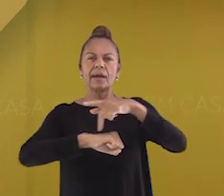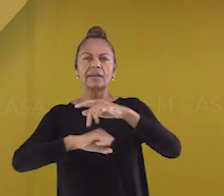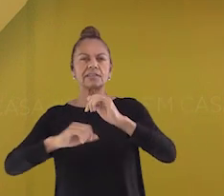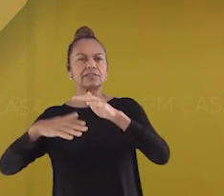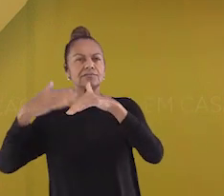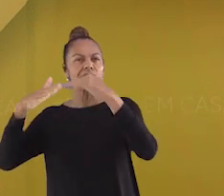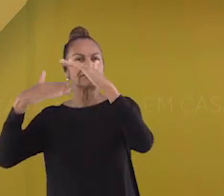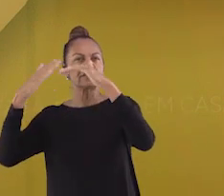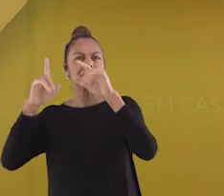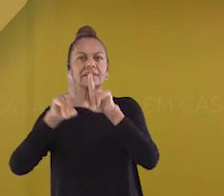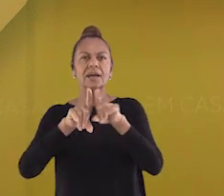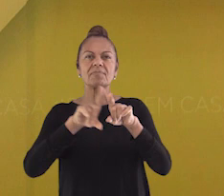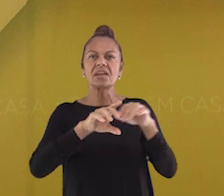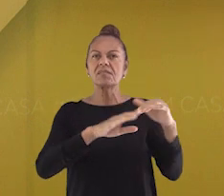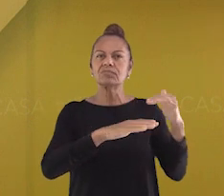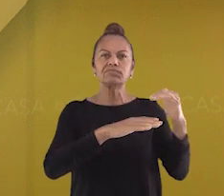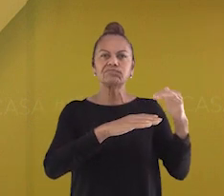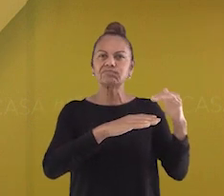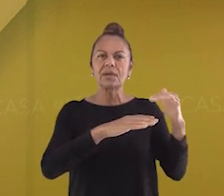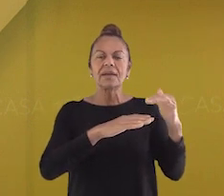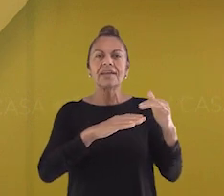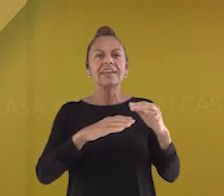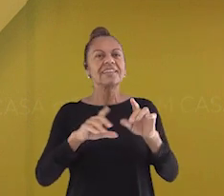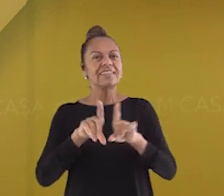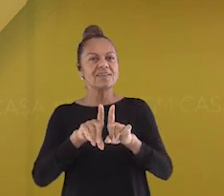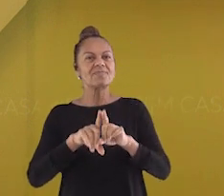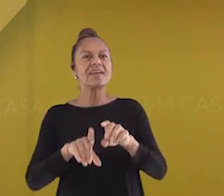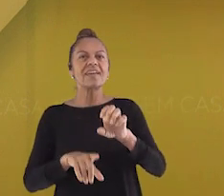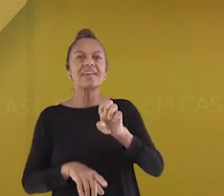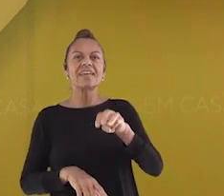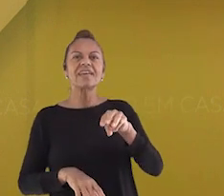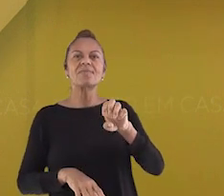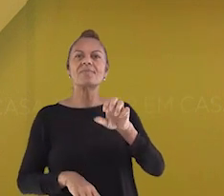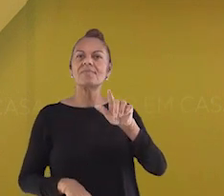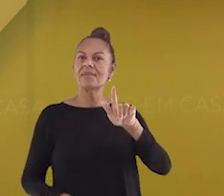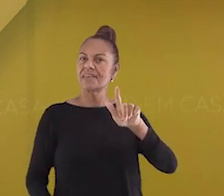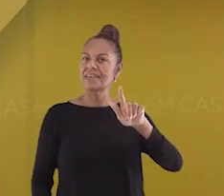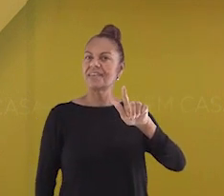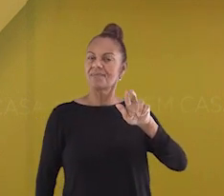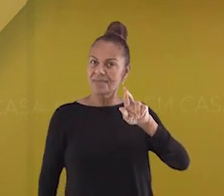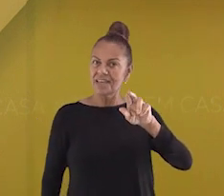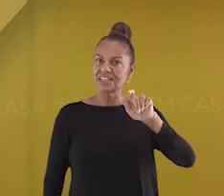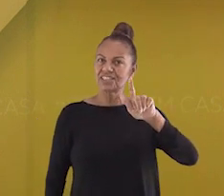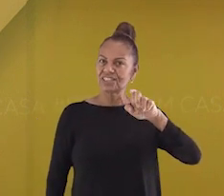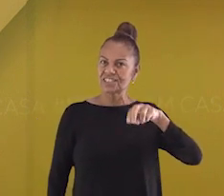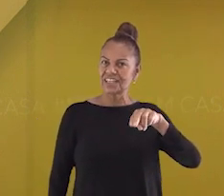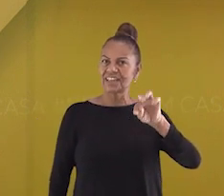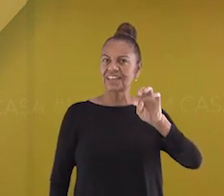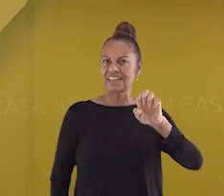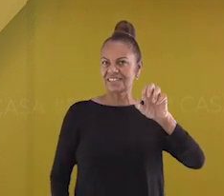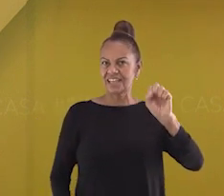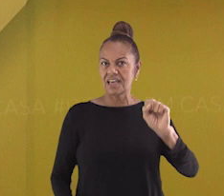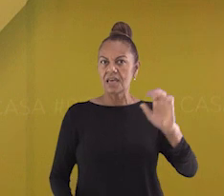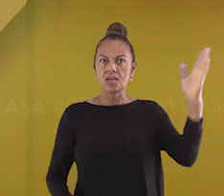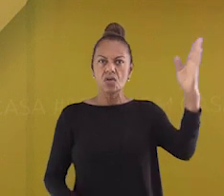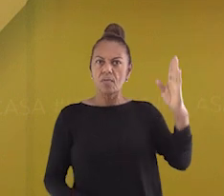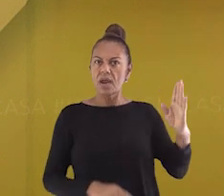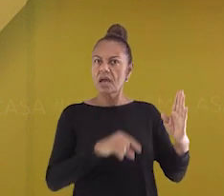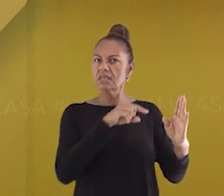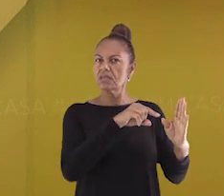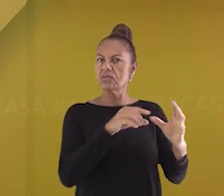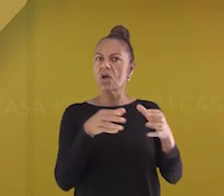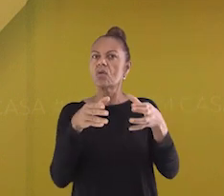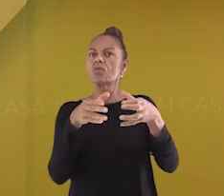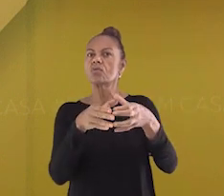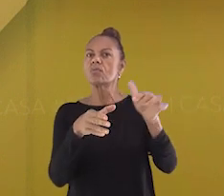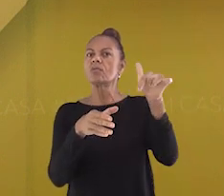desenvolvidos, subdesenvolvidos e emergentes, e que o Brasil está no grupo dos países em desenvolvimento, com